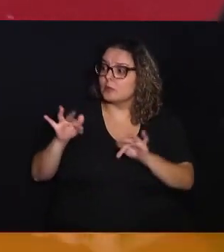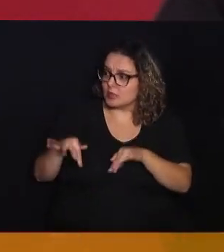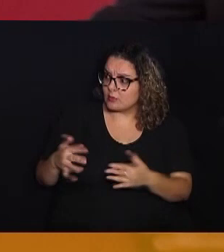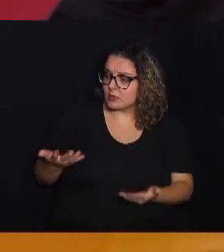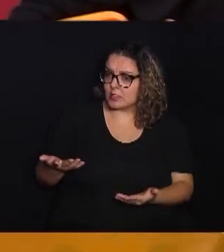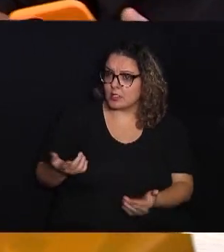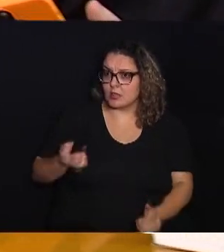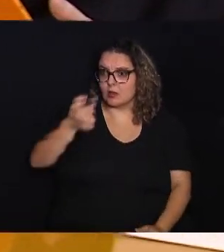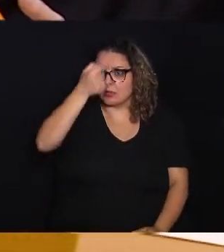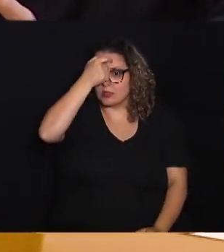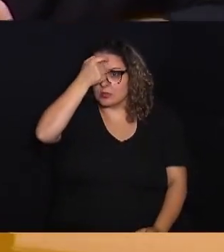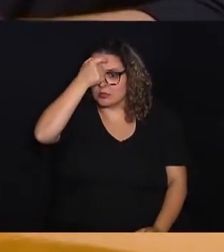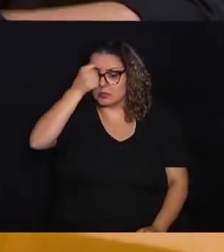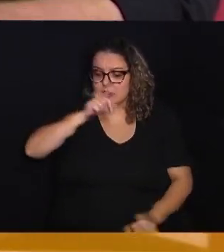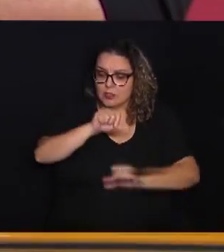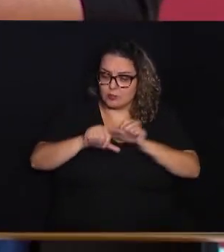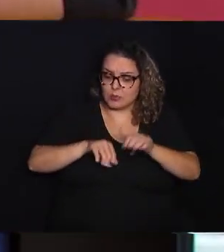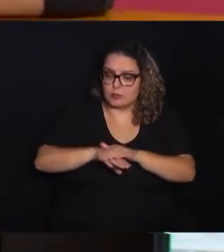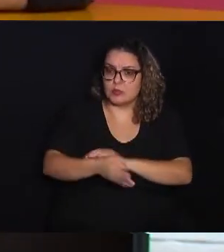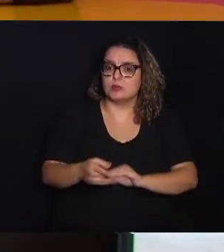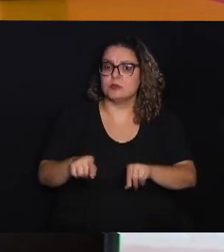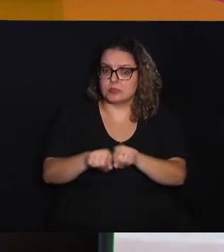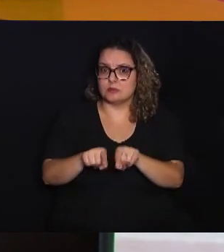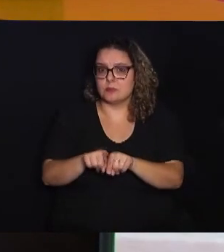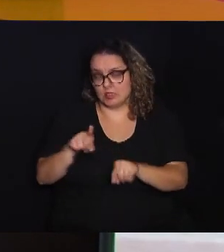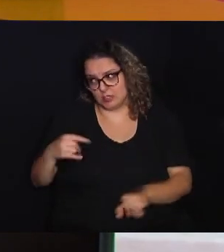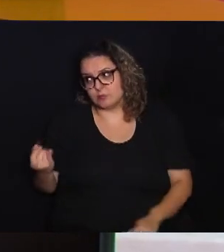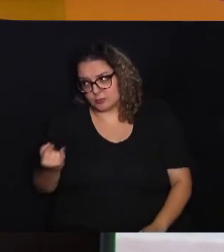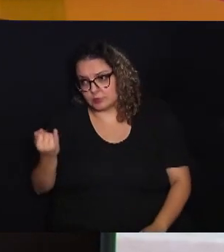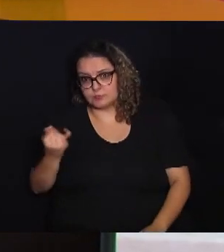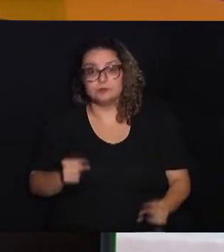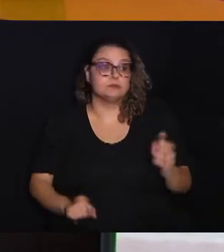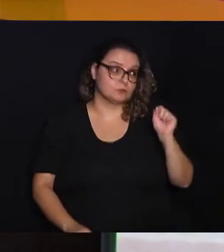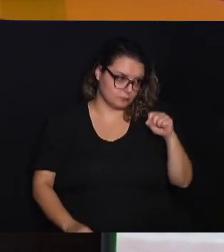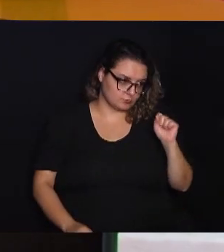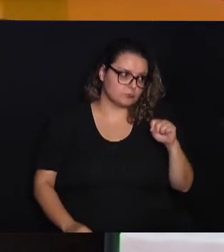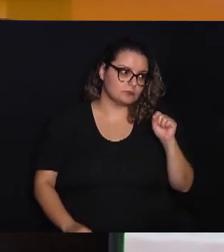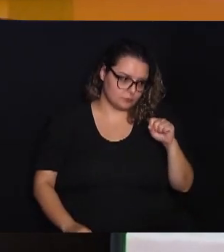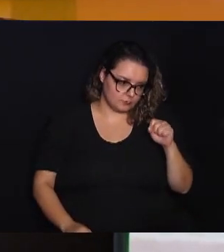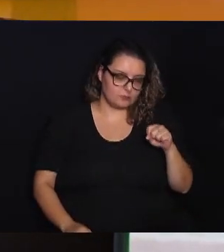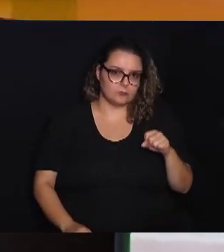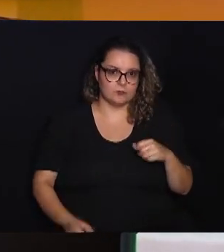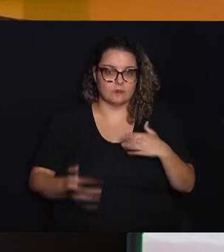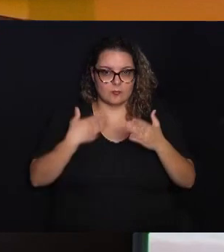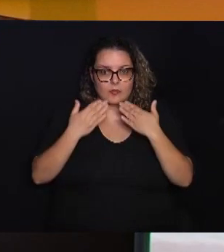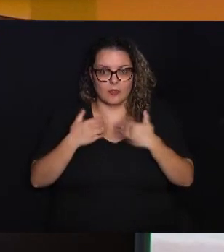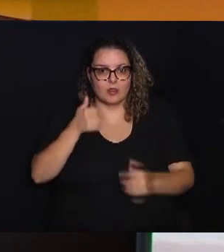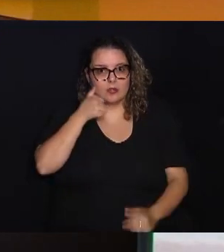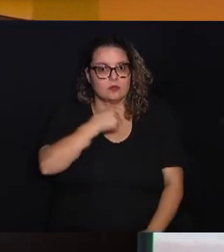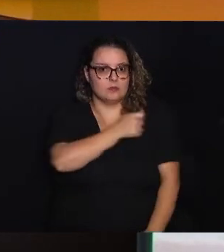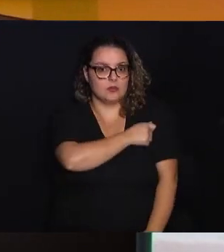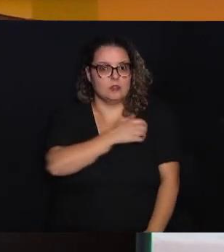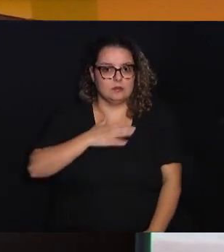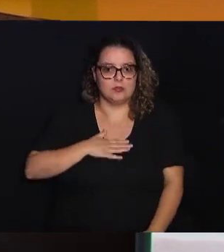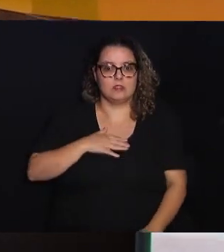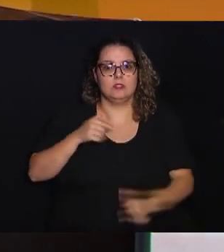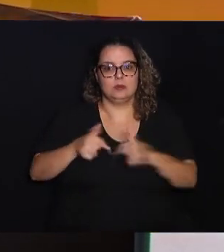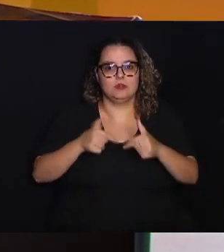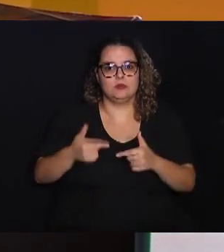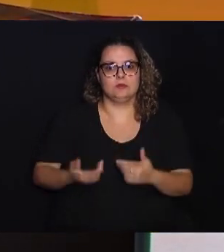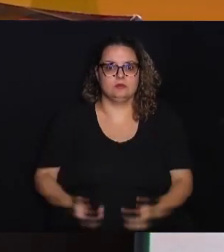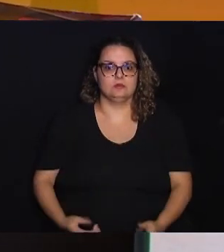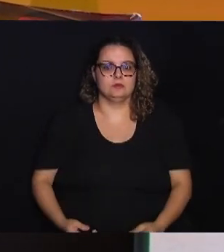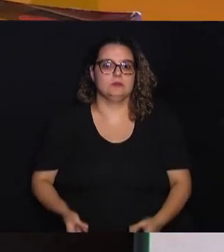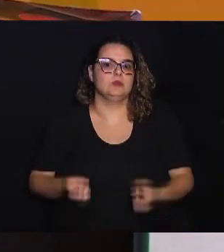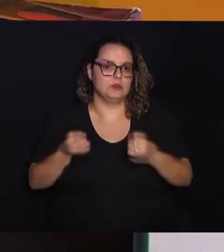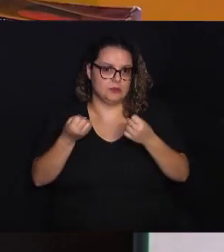finalizar aqui, a conscientização e a mudança dos hábitos também são importantes, né? Sim, sim. Eu estava conversando com uma aluna minha que trabalha,